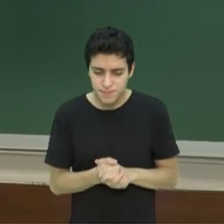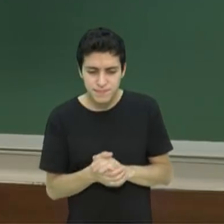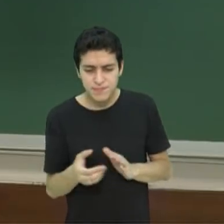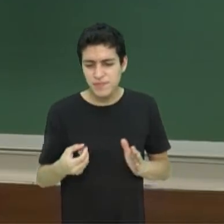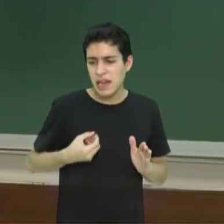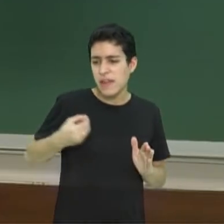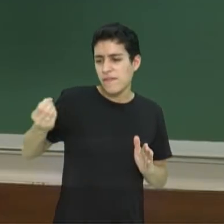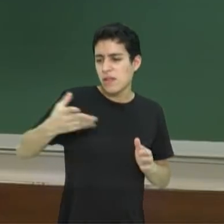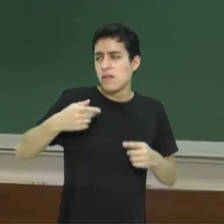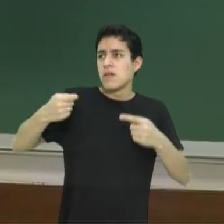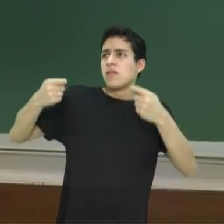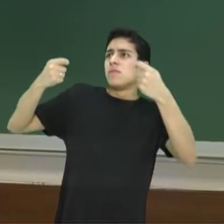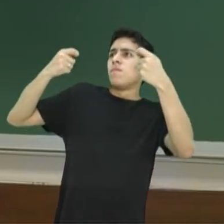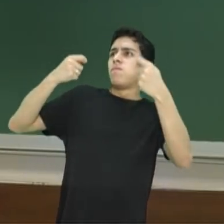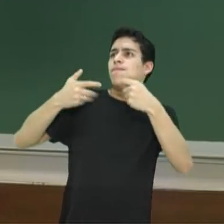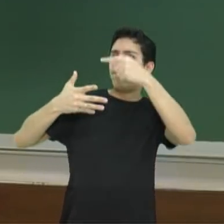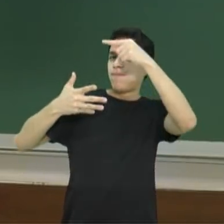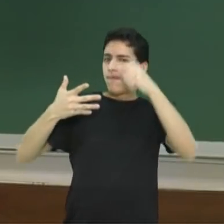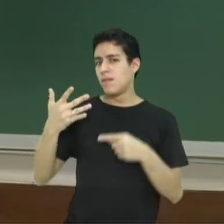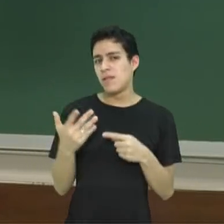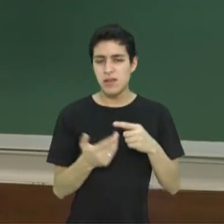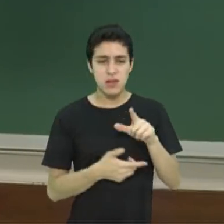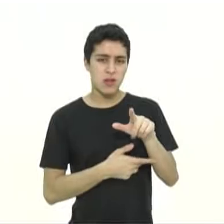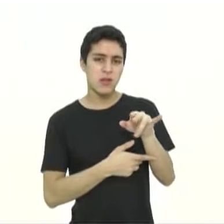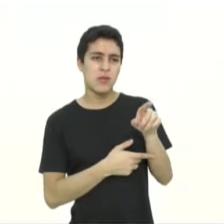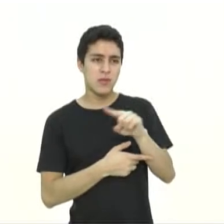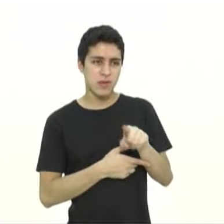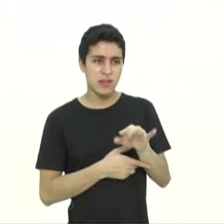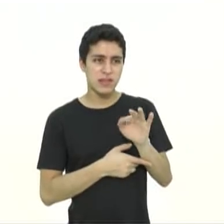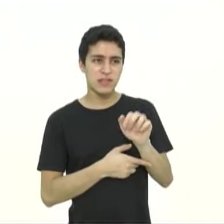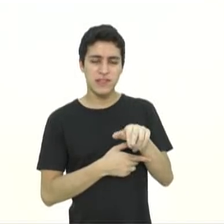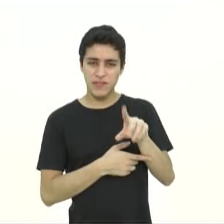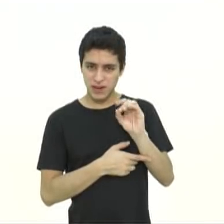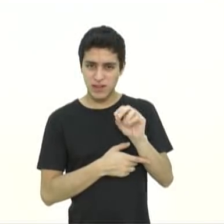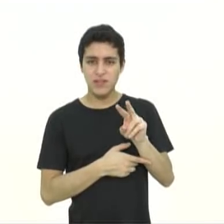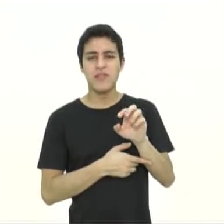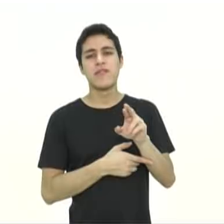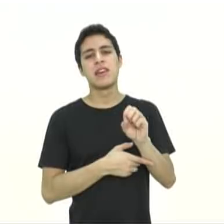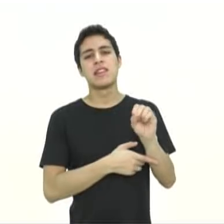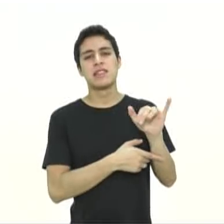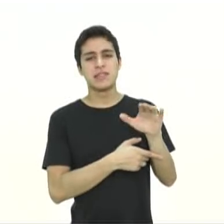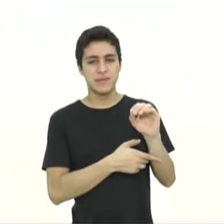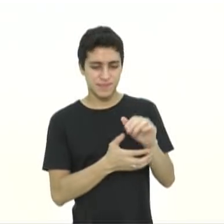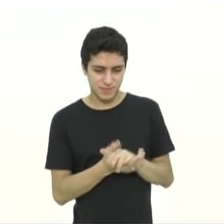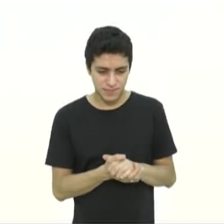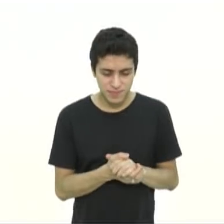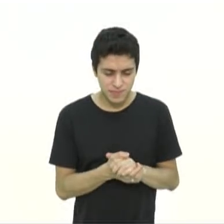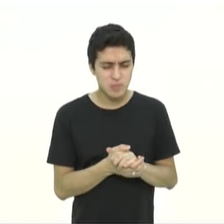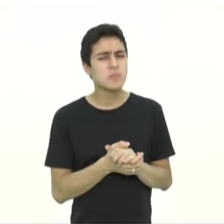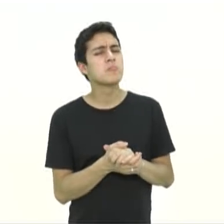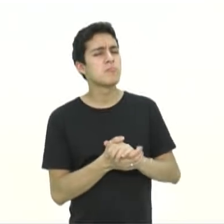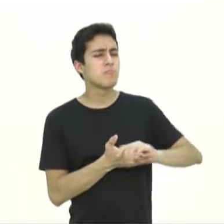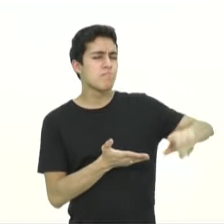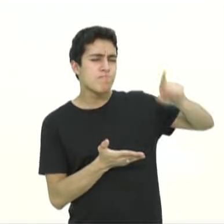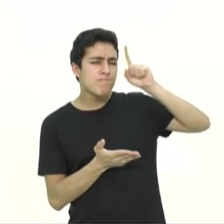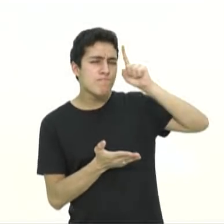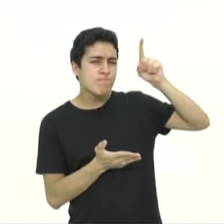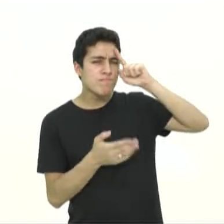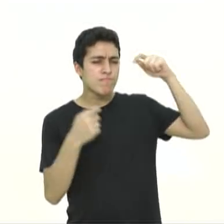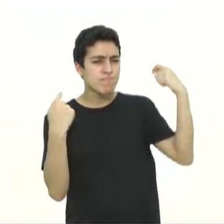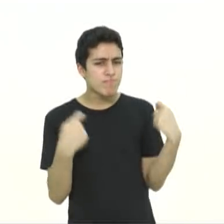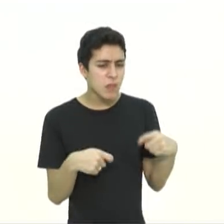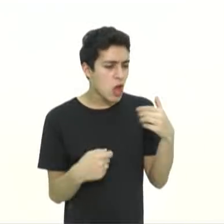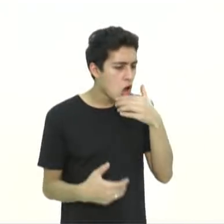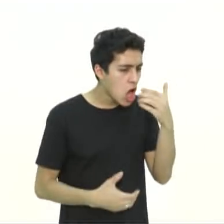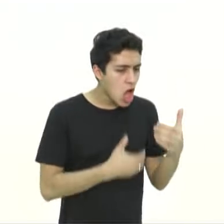Vida Moderna, Luiz Fernando Veríssimo. Dizem que todos os dias você deve comer uma maçã por causa do ferro